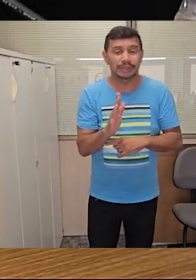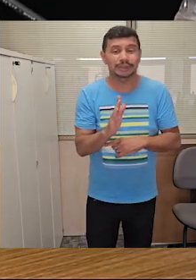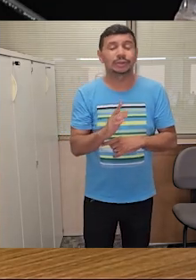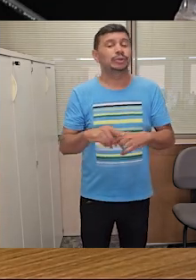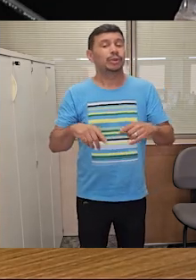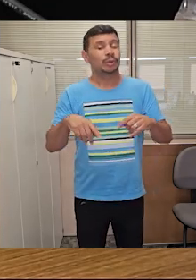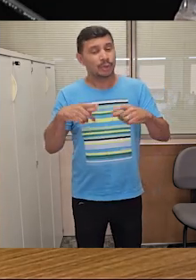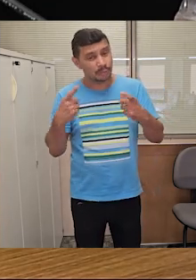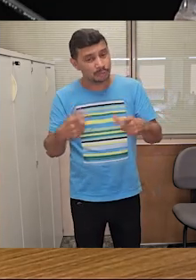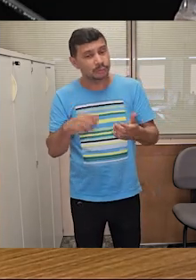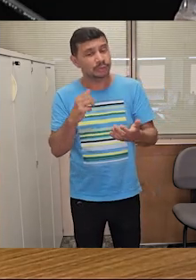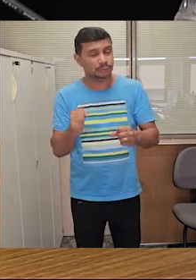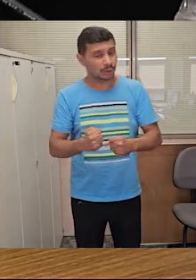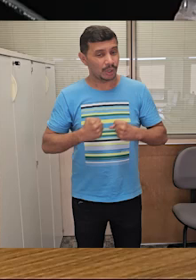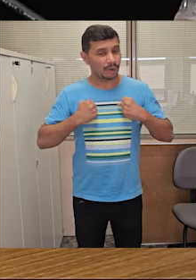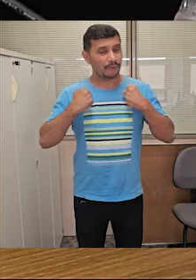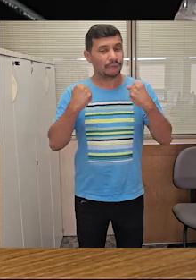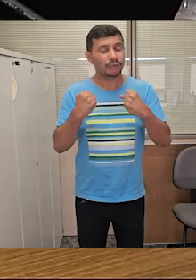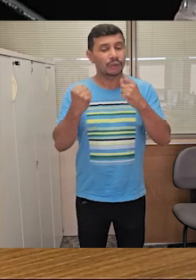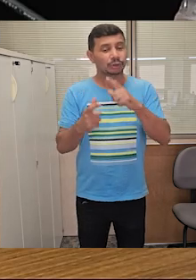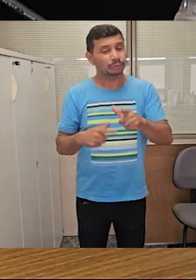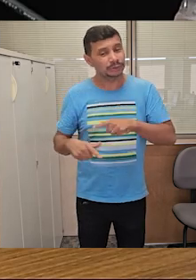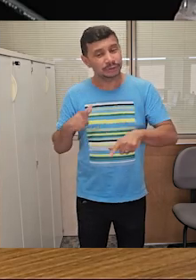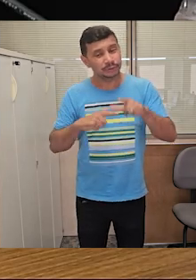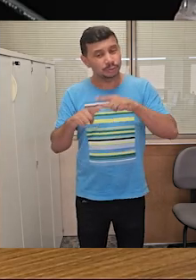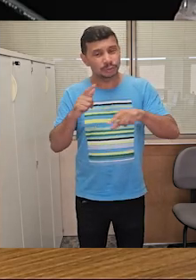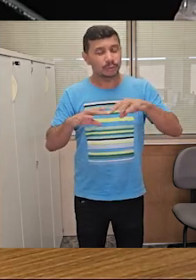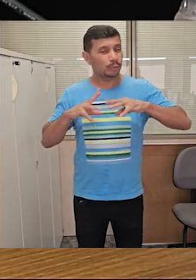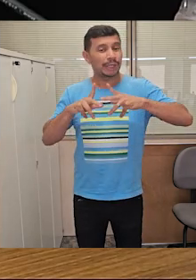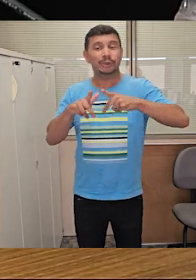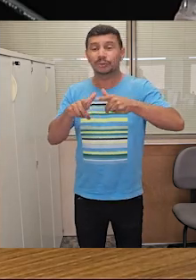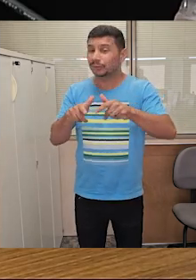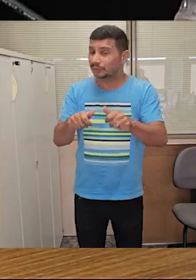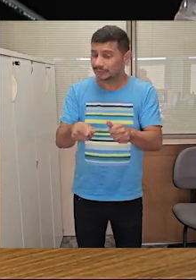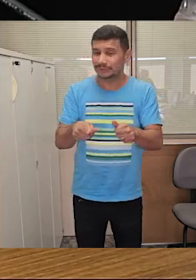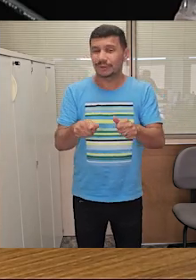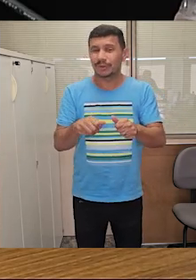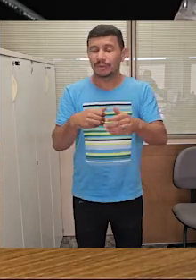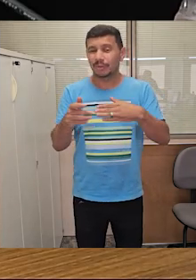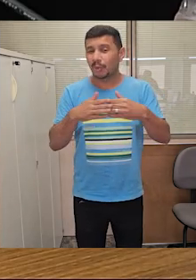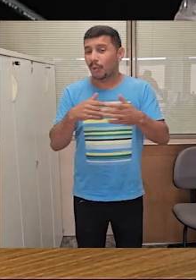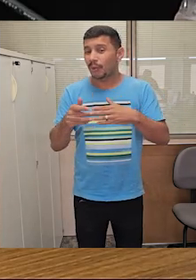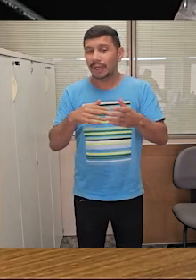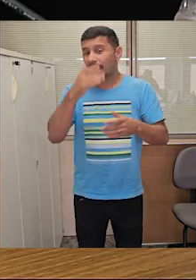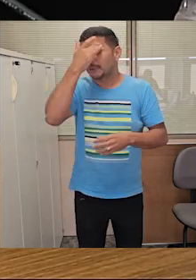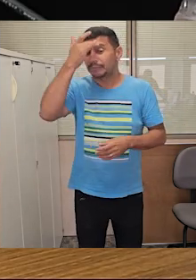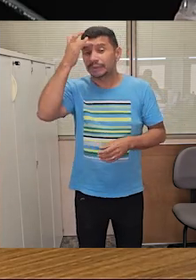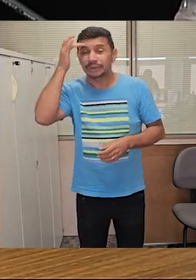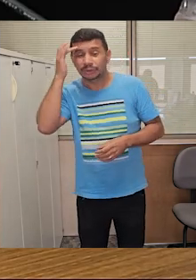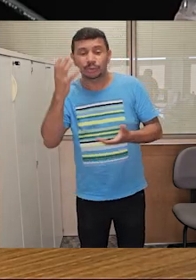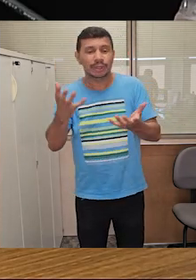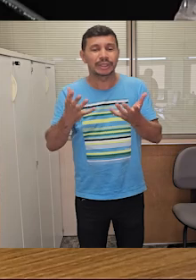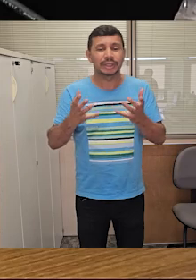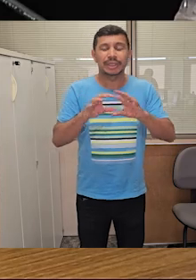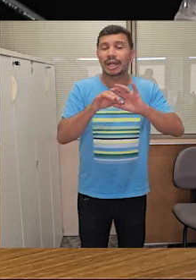A democracia é um valor muito forte para os trabalhadores, para toda a classe trabalhadora, para qualquer cidadão